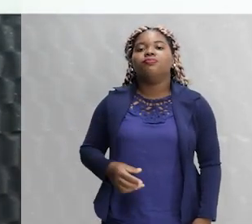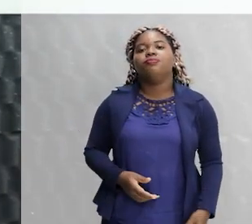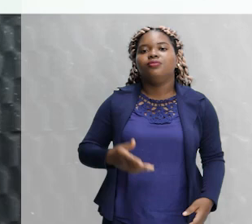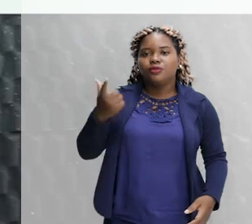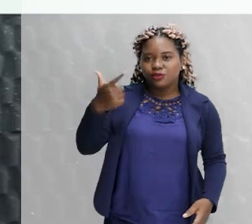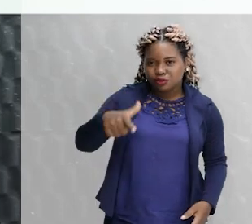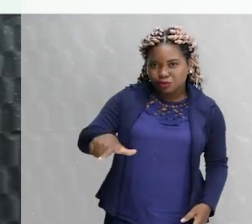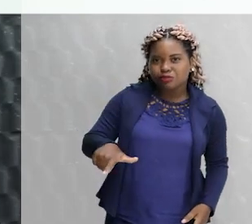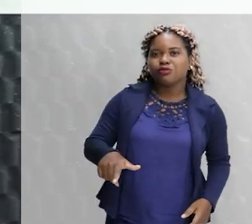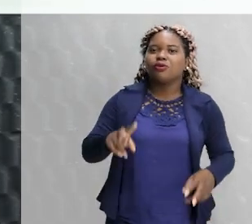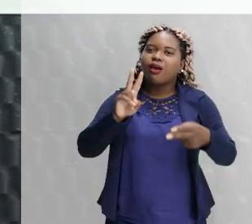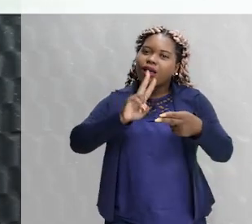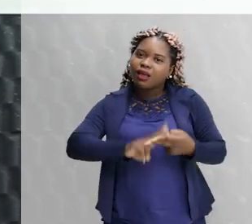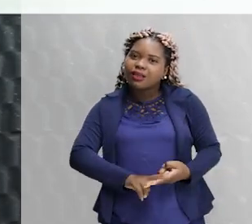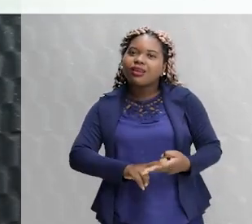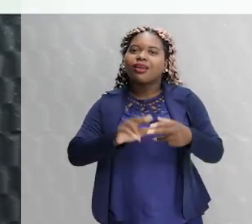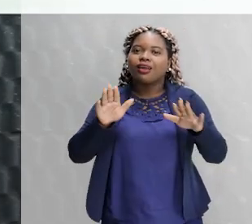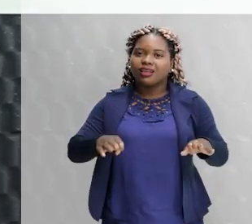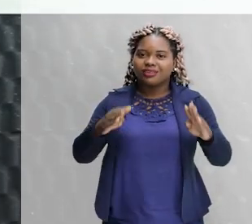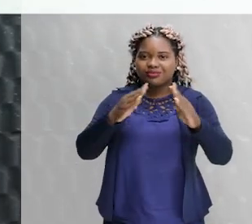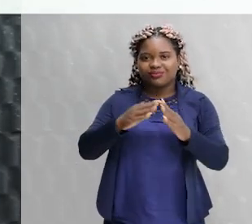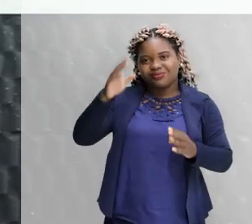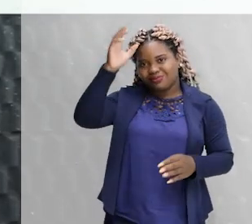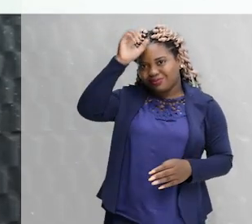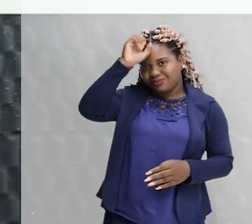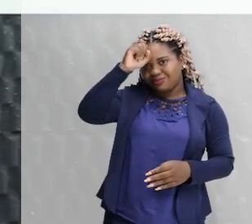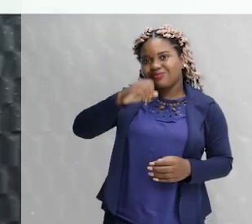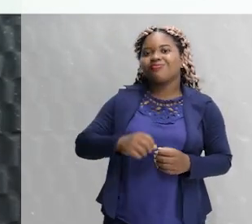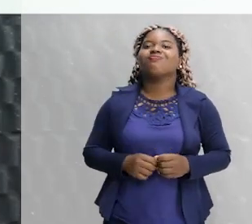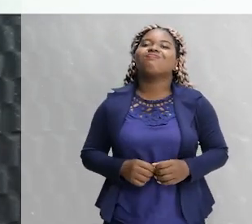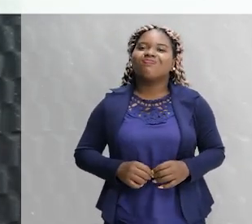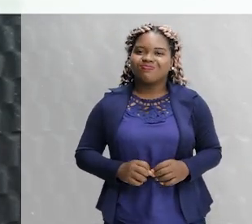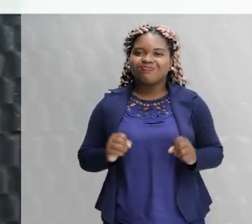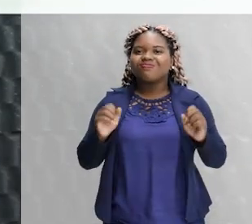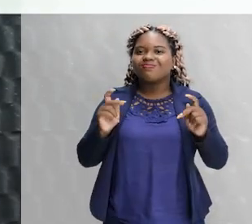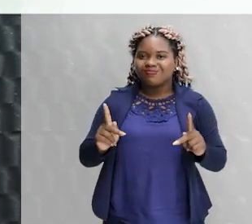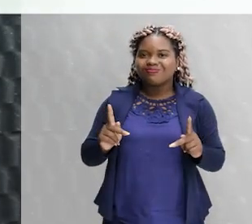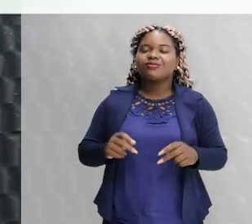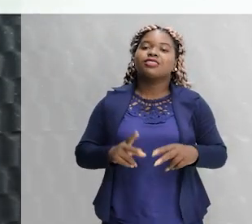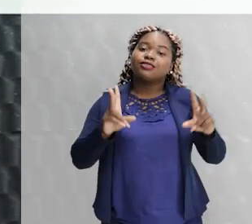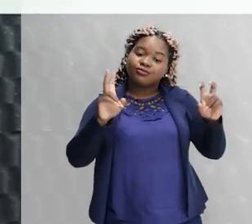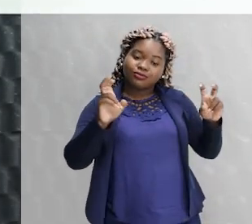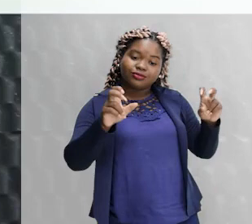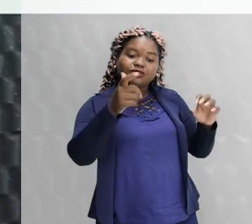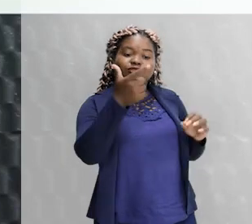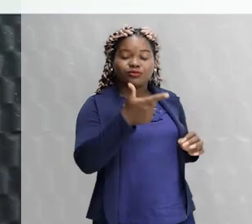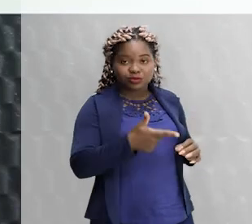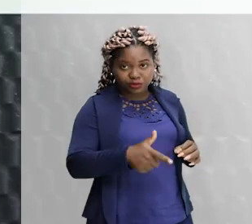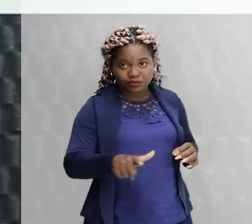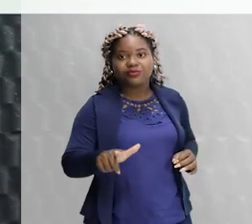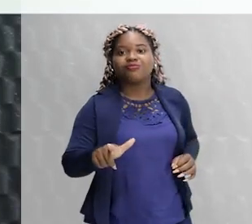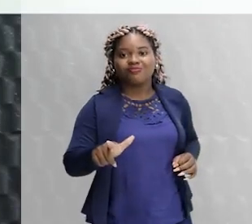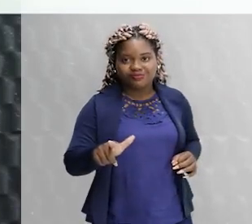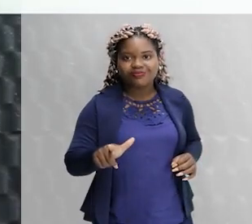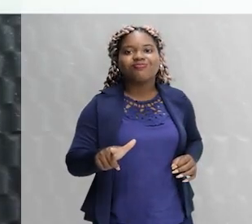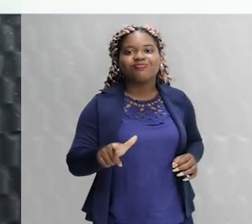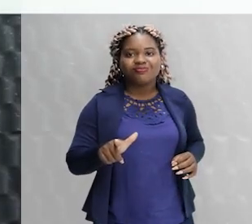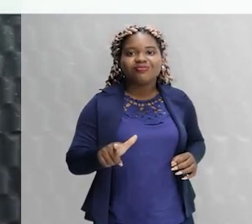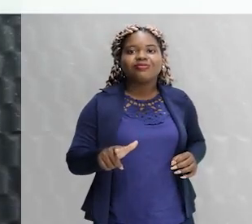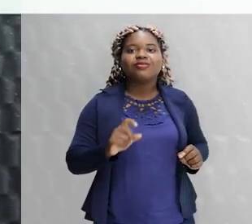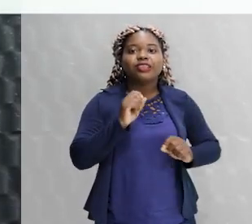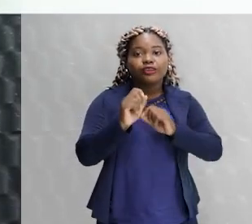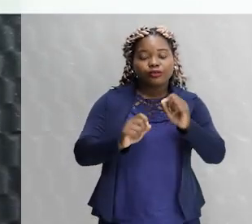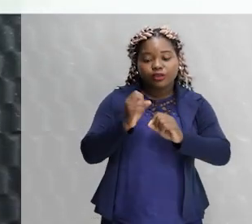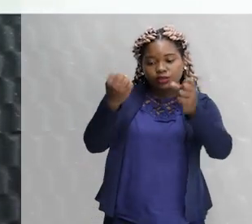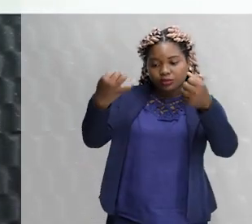para conversar um pouquinho de matemática, trabalhar mais um tema, né? Na verdade, aqui a gente vai trabalhar, dar uma continuidade, né? A gente vem falando aqui